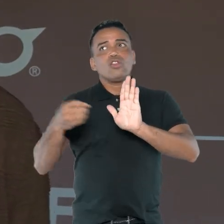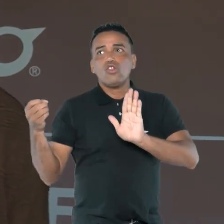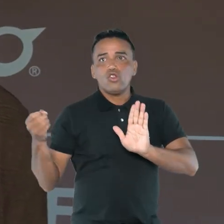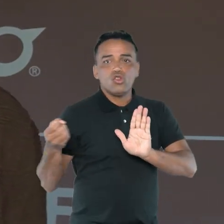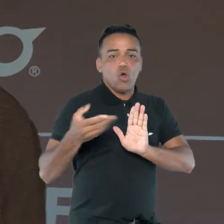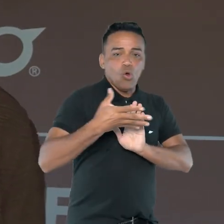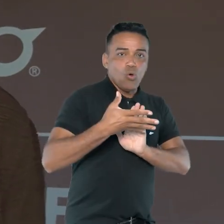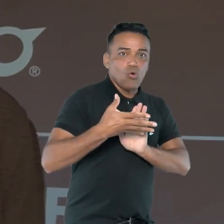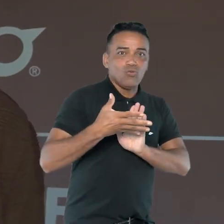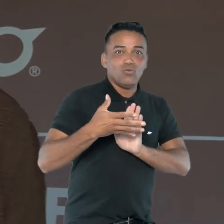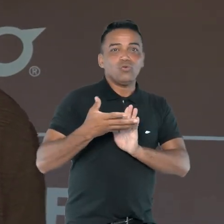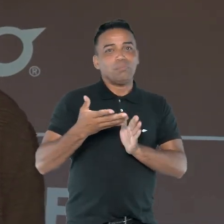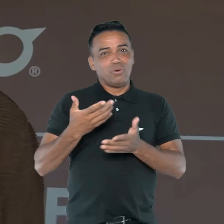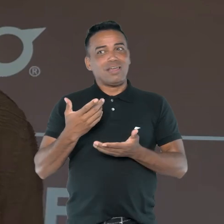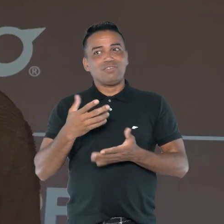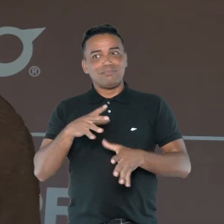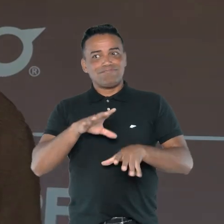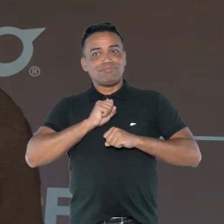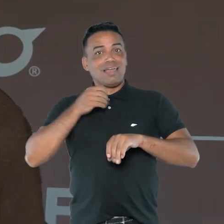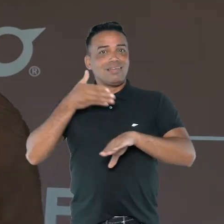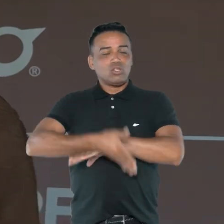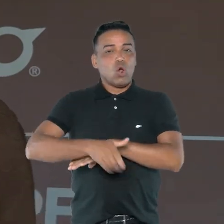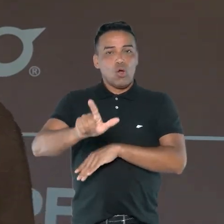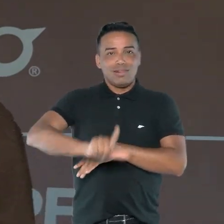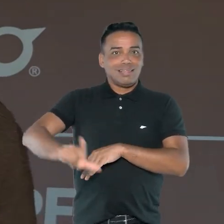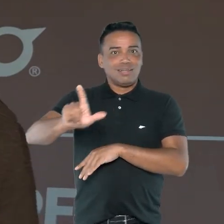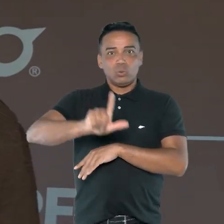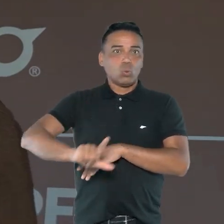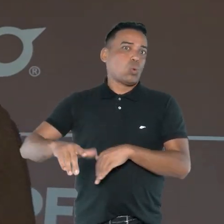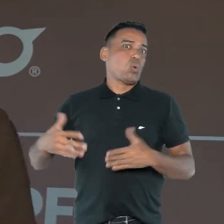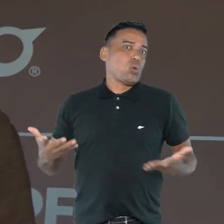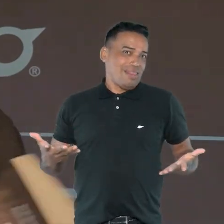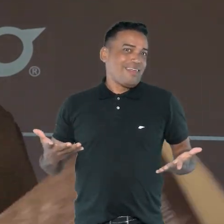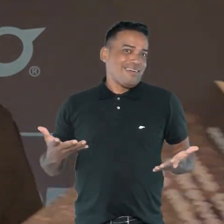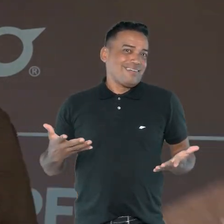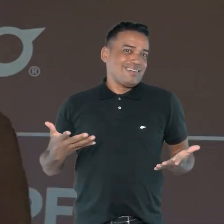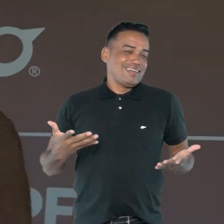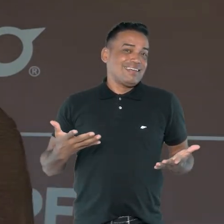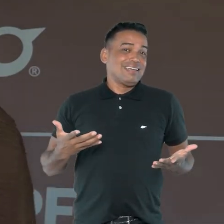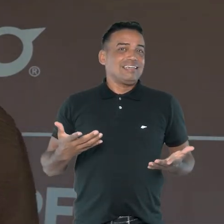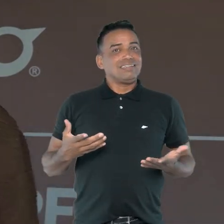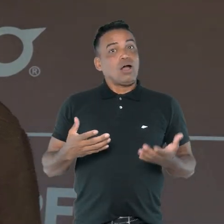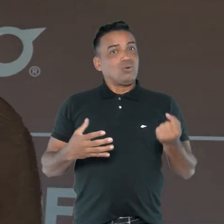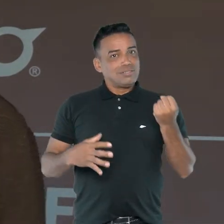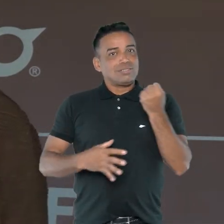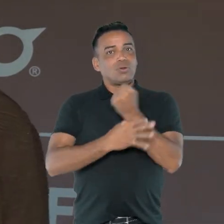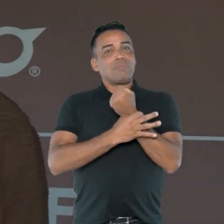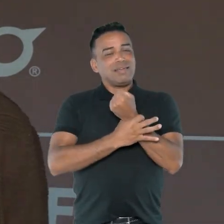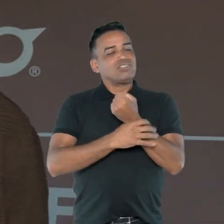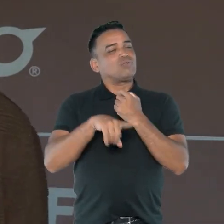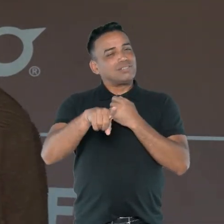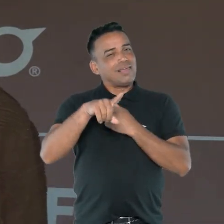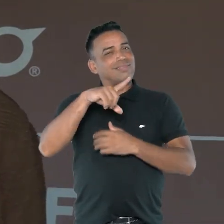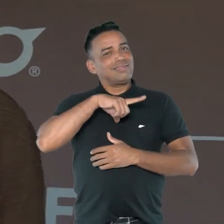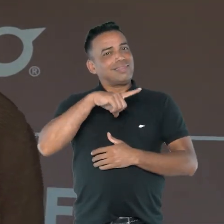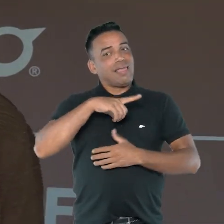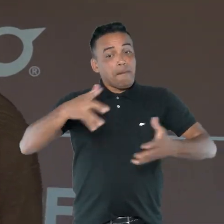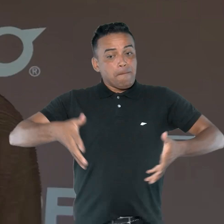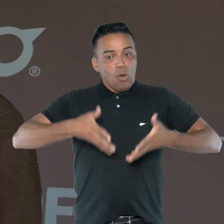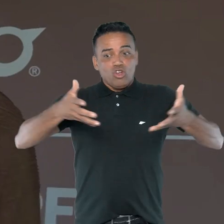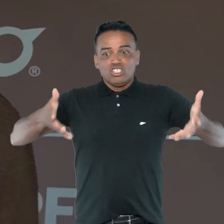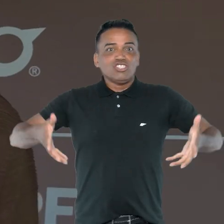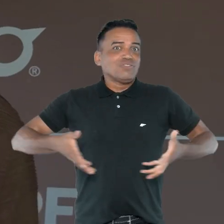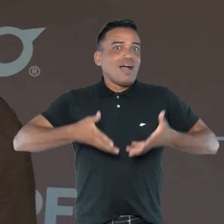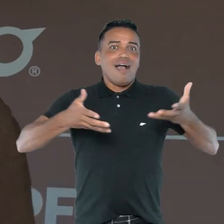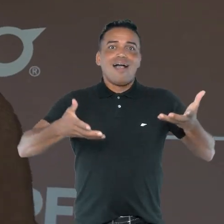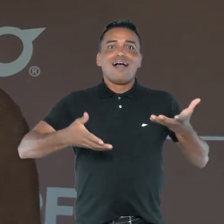próximos passos, os próximos projetos, já que foi mordida por esse lugar, o monstro não é tão feio assim e seguramente você